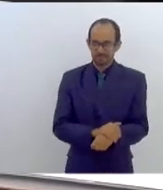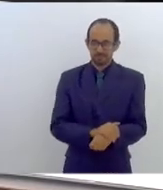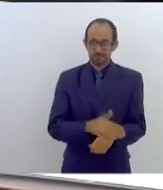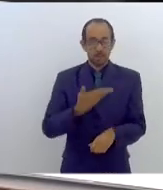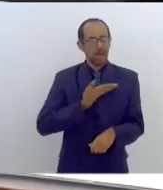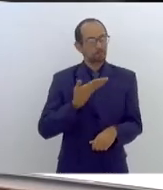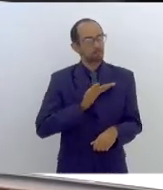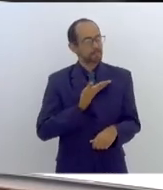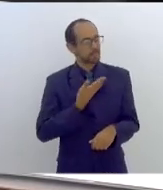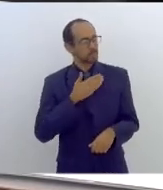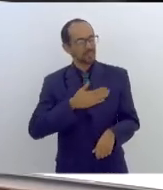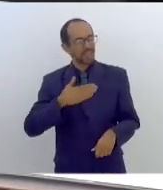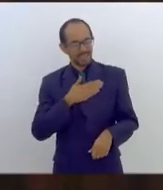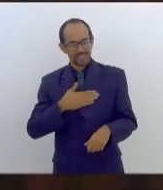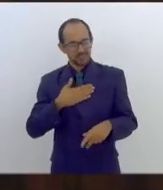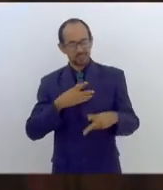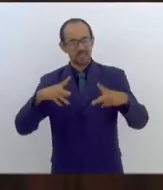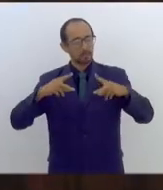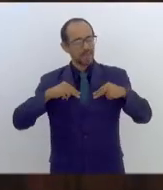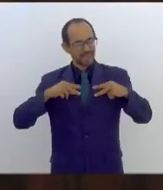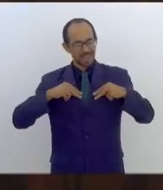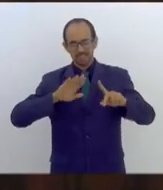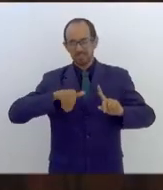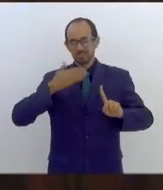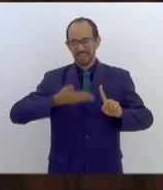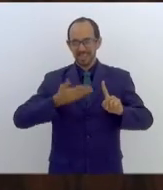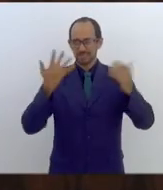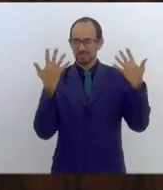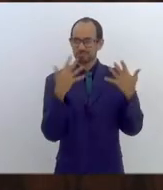merece todas as homenagens parabéns